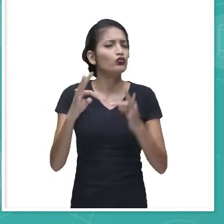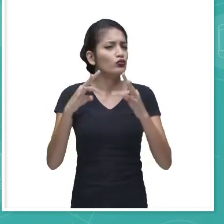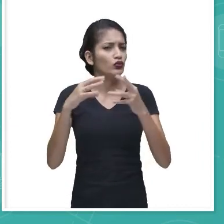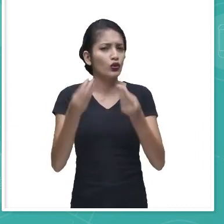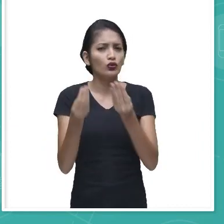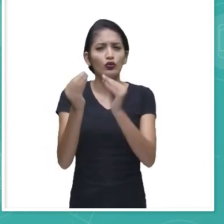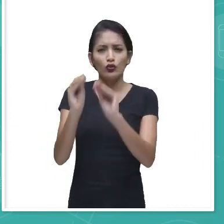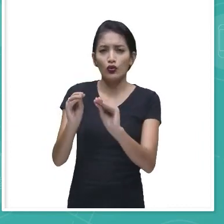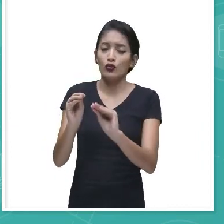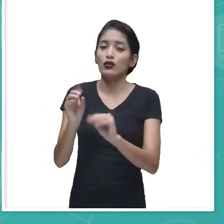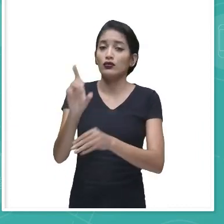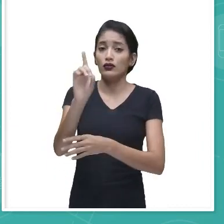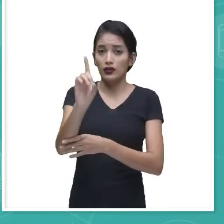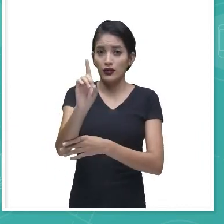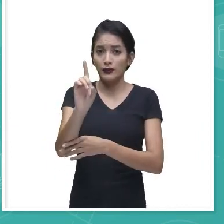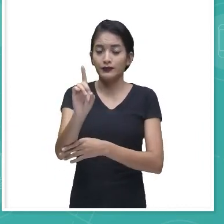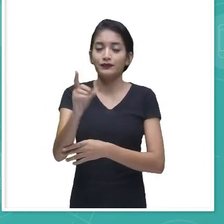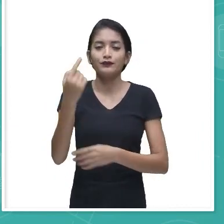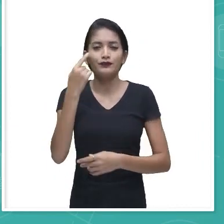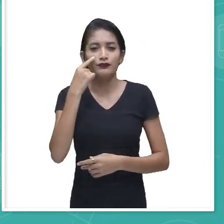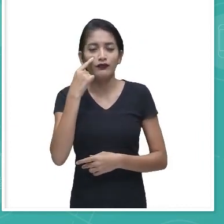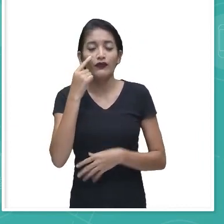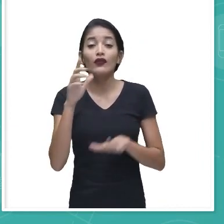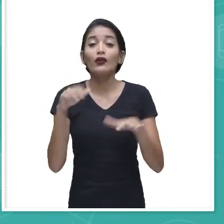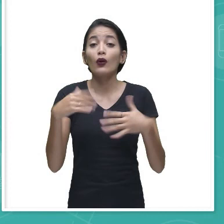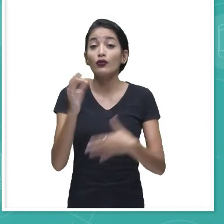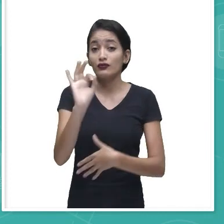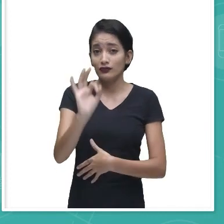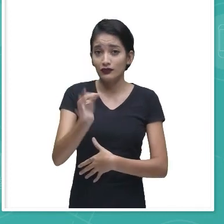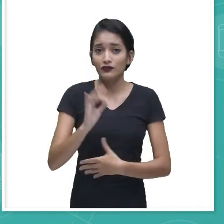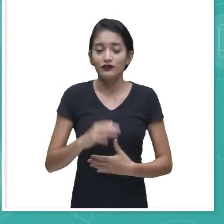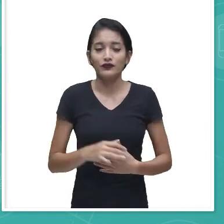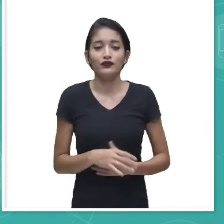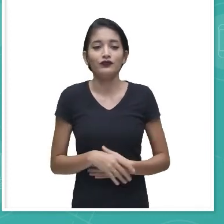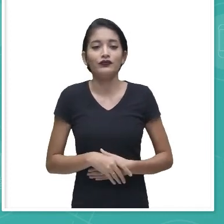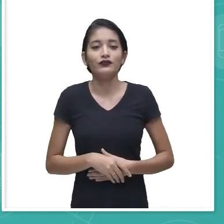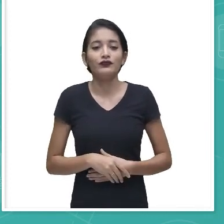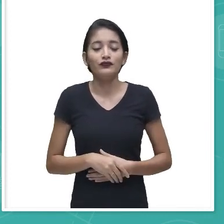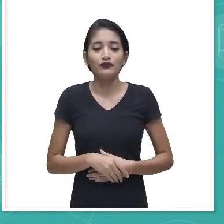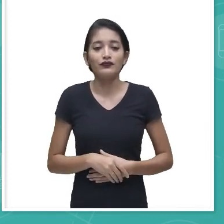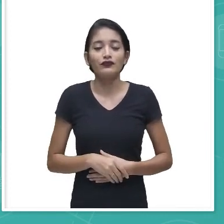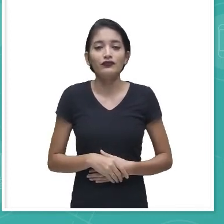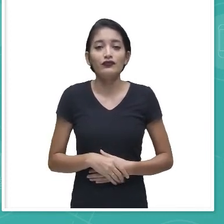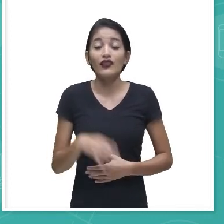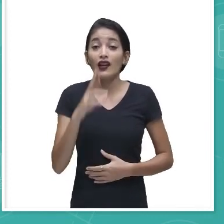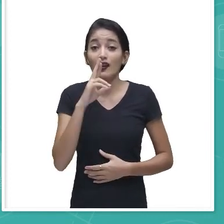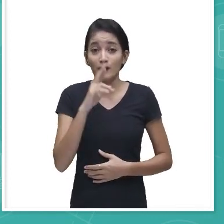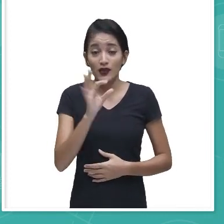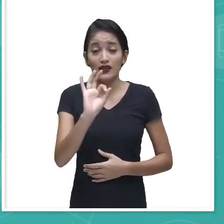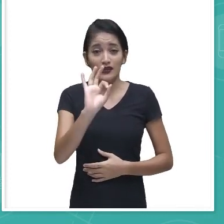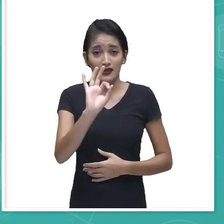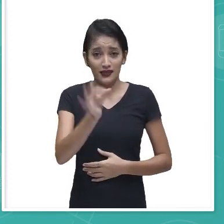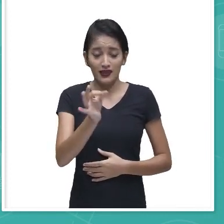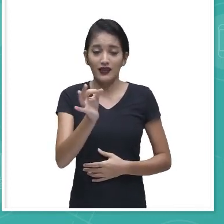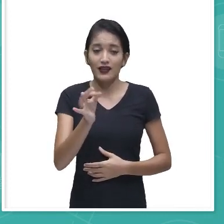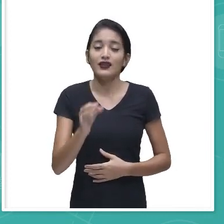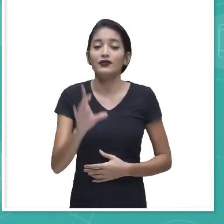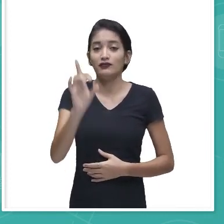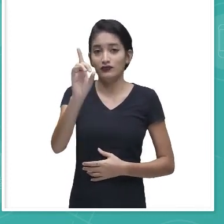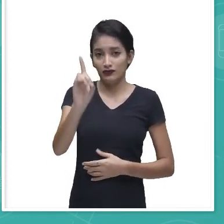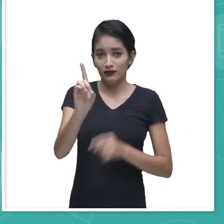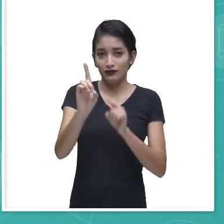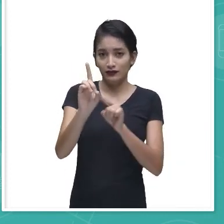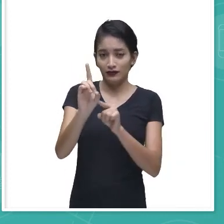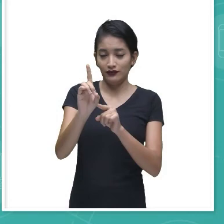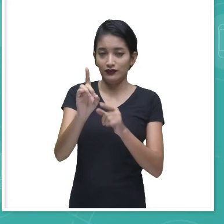D, né? Então, vamos lá para o nosso gabarito. Então, a resposta correta é a letra D de dado,